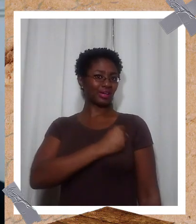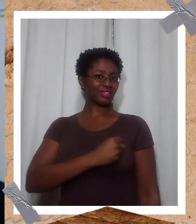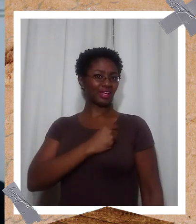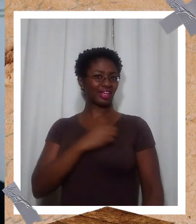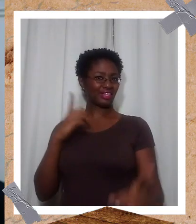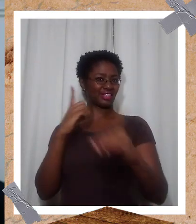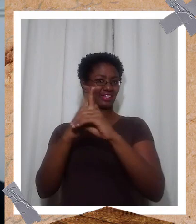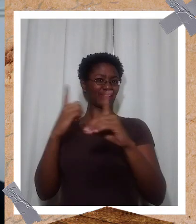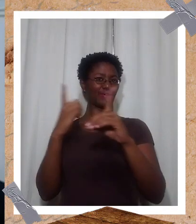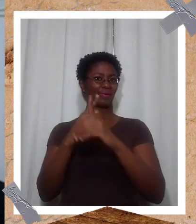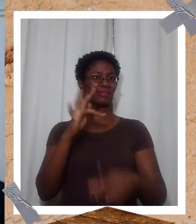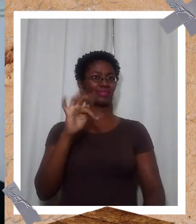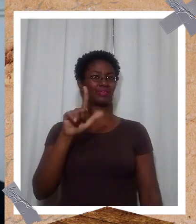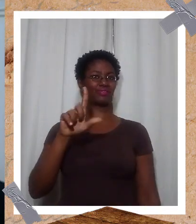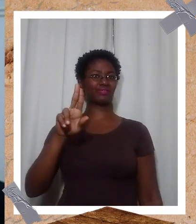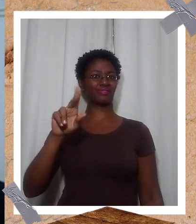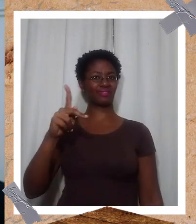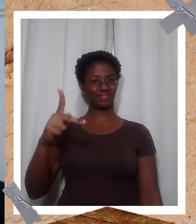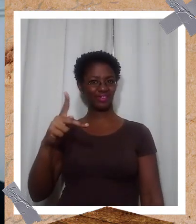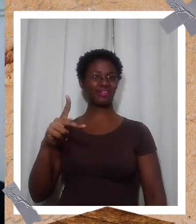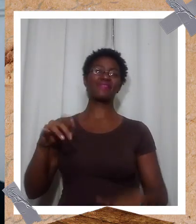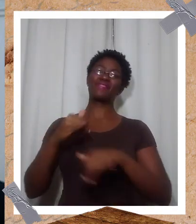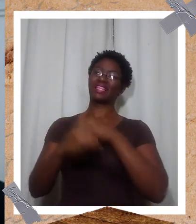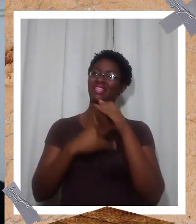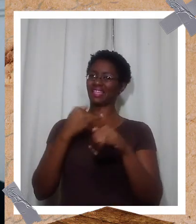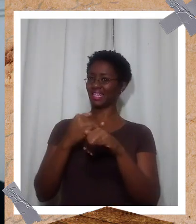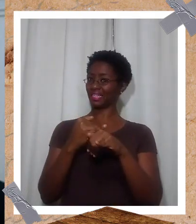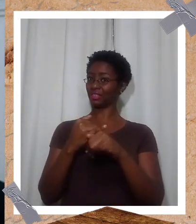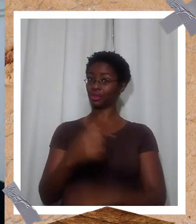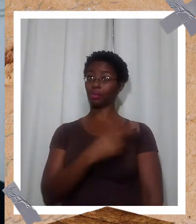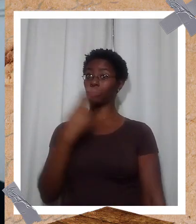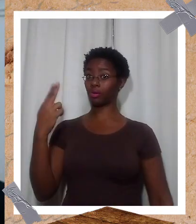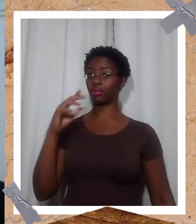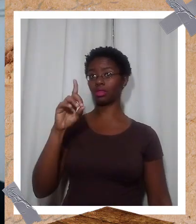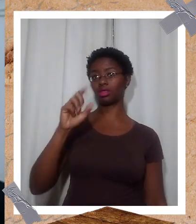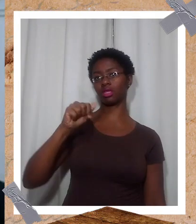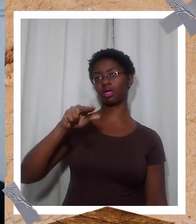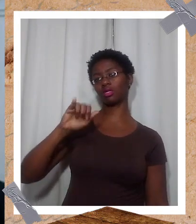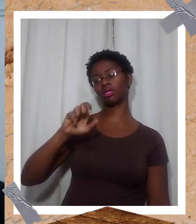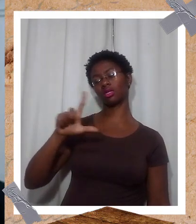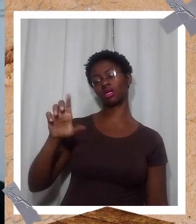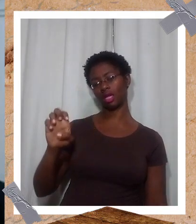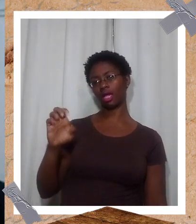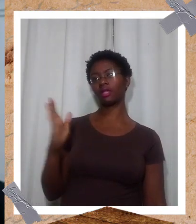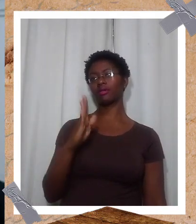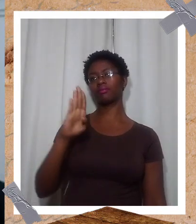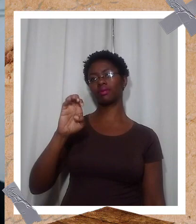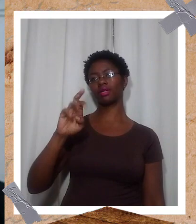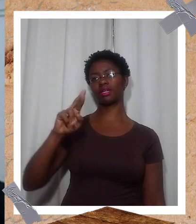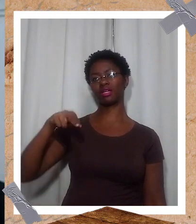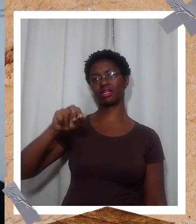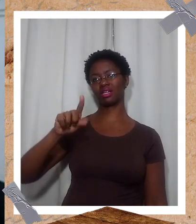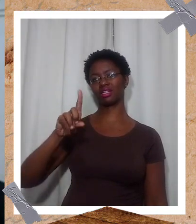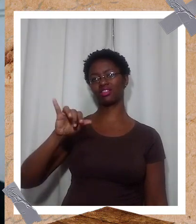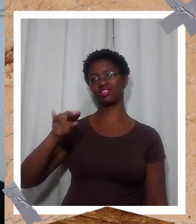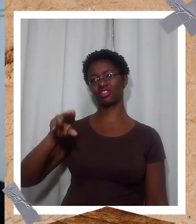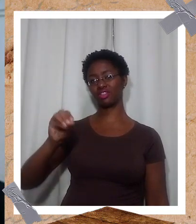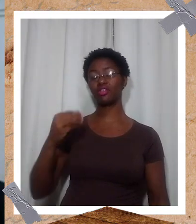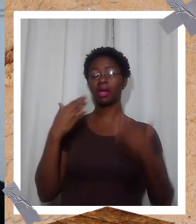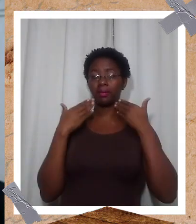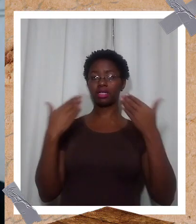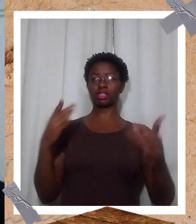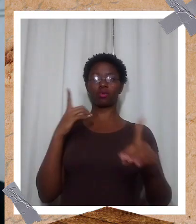desses encontros da FLUP Digital. Eu sou a Daniele Bernardino, estou aqui para apresentar mais um dos nossos